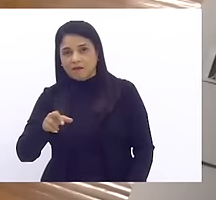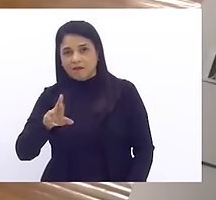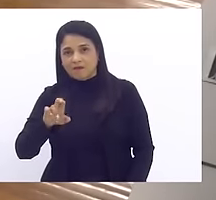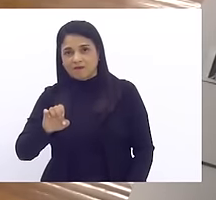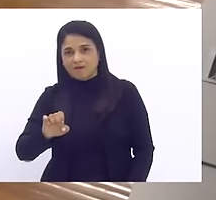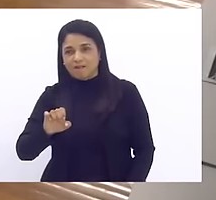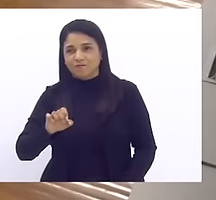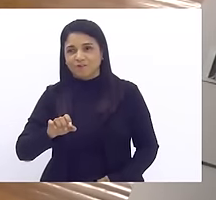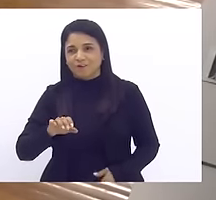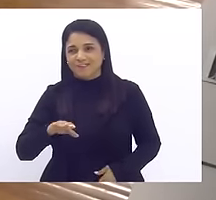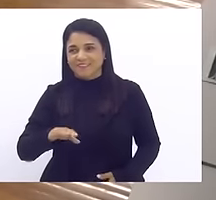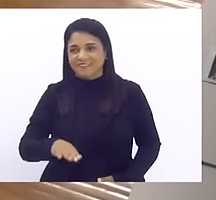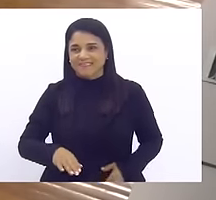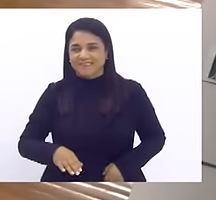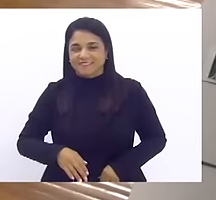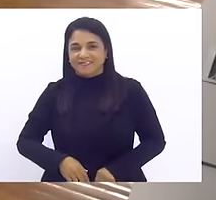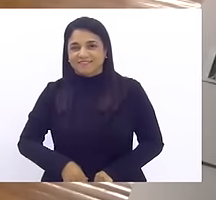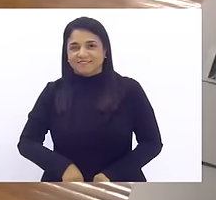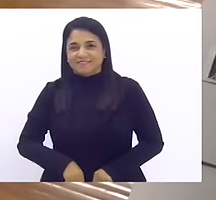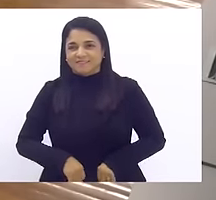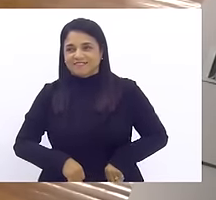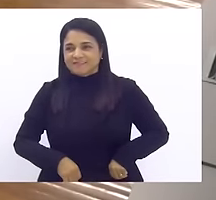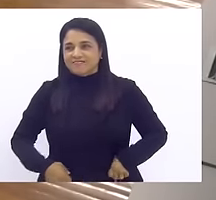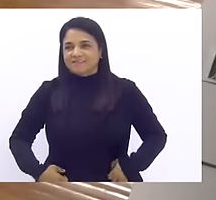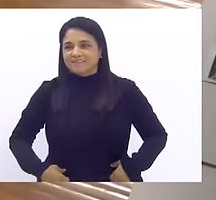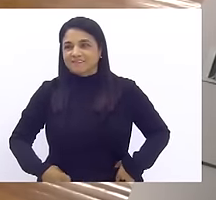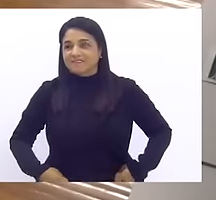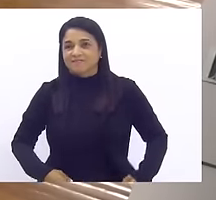tem responsabilidade aí não não espera aí